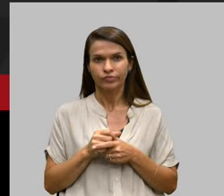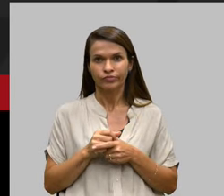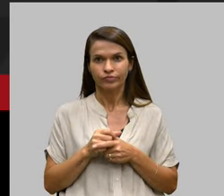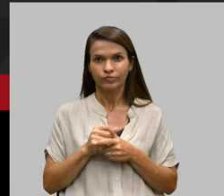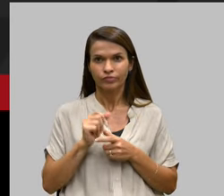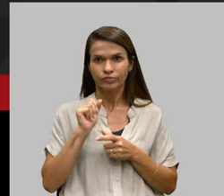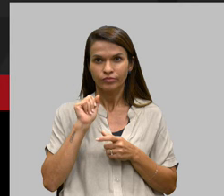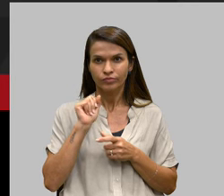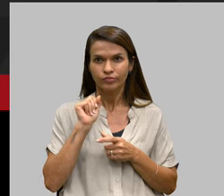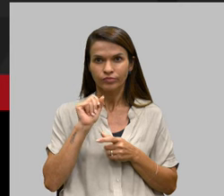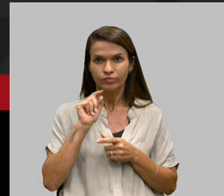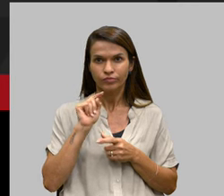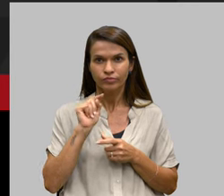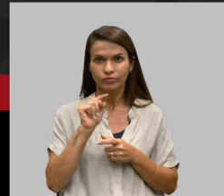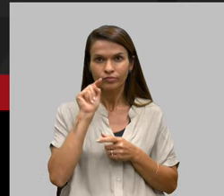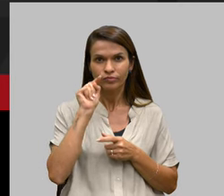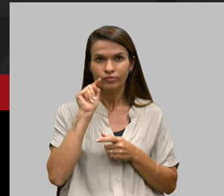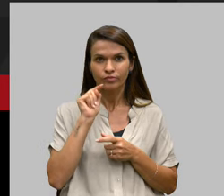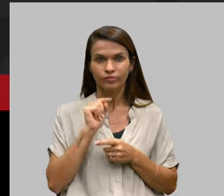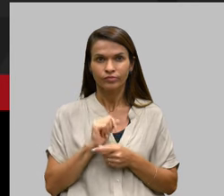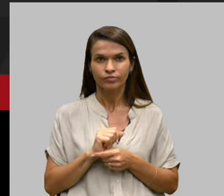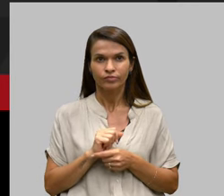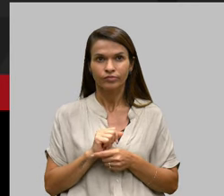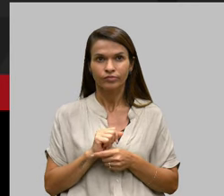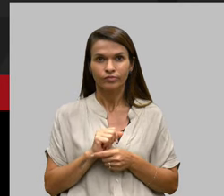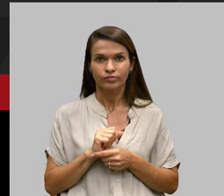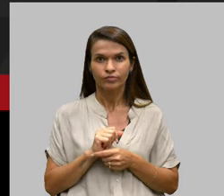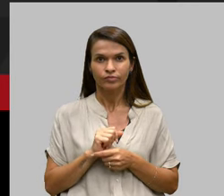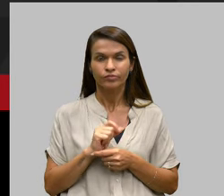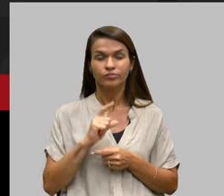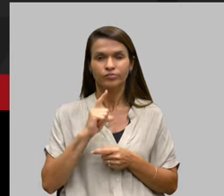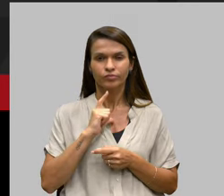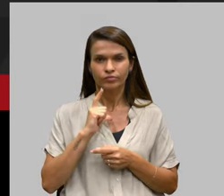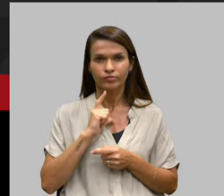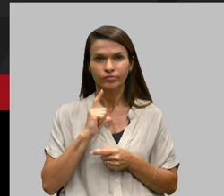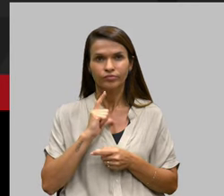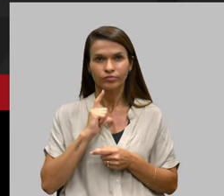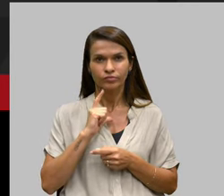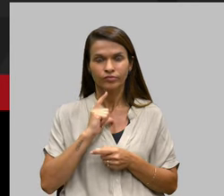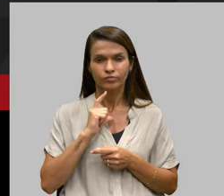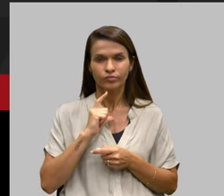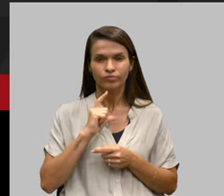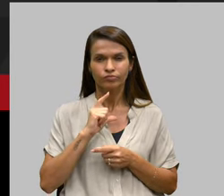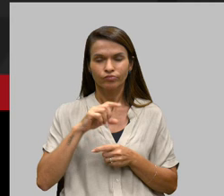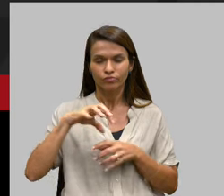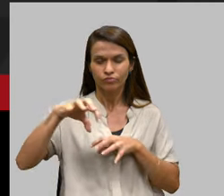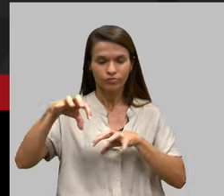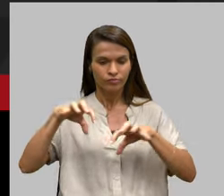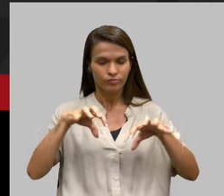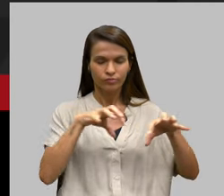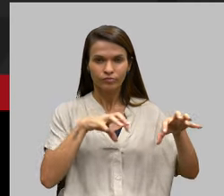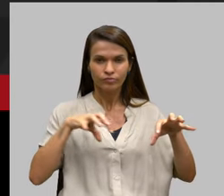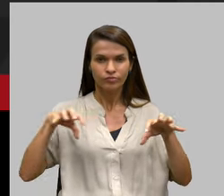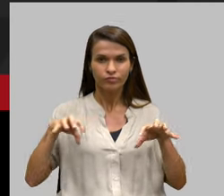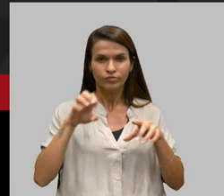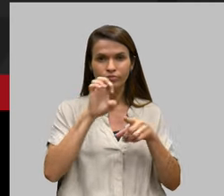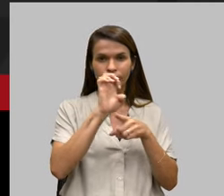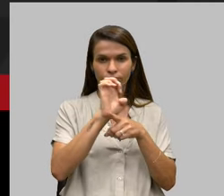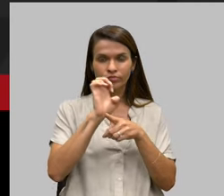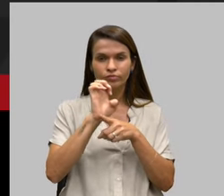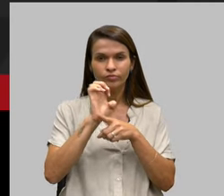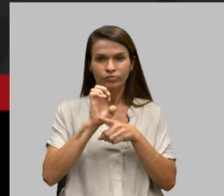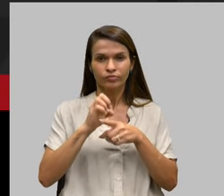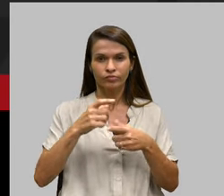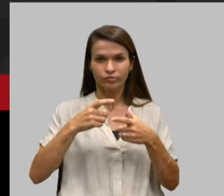mais pode clicar eh você tinha um grande então você tem uma distribuição de tem estados que tem uma grande